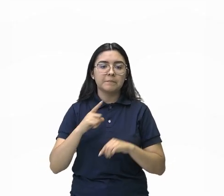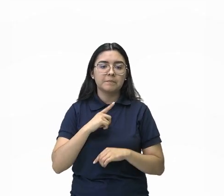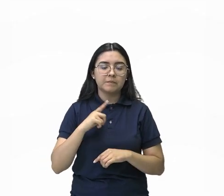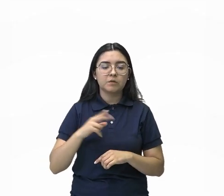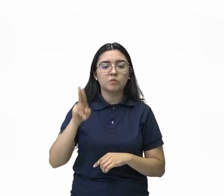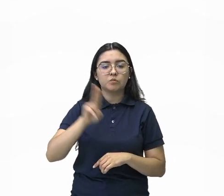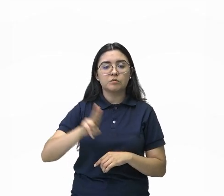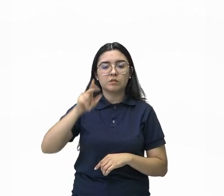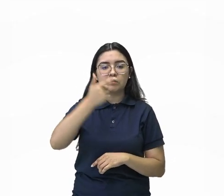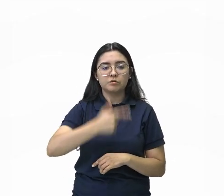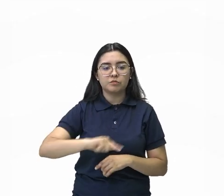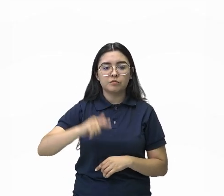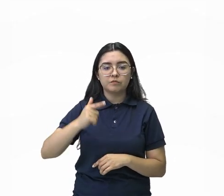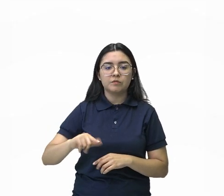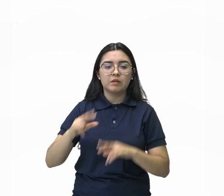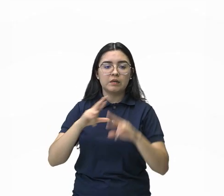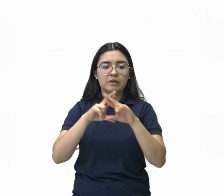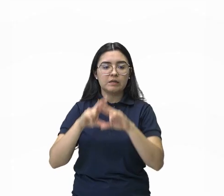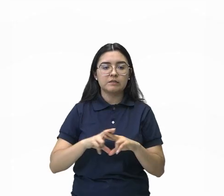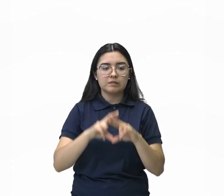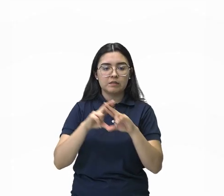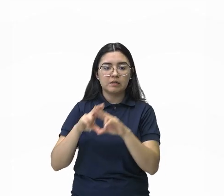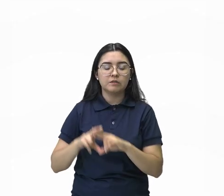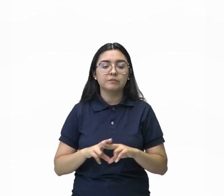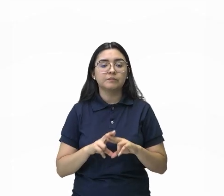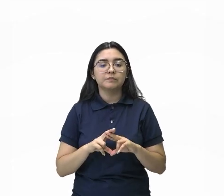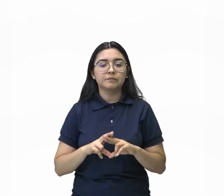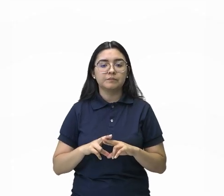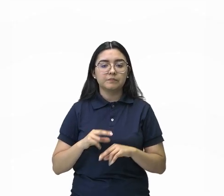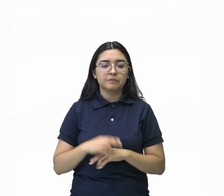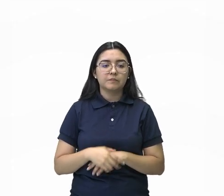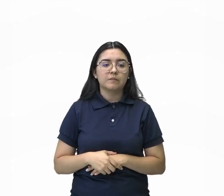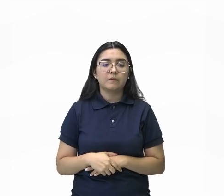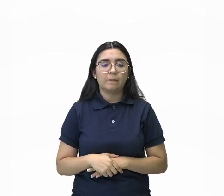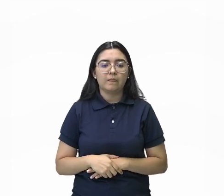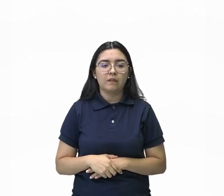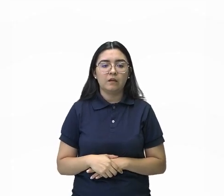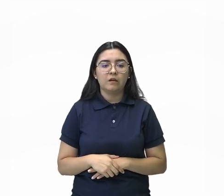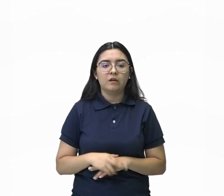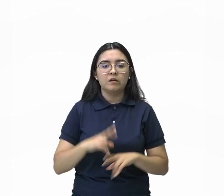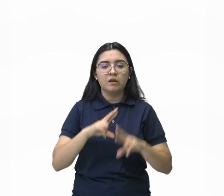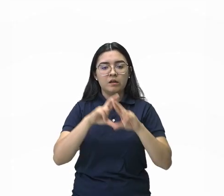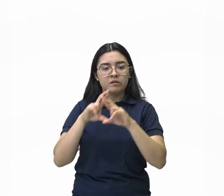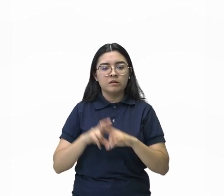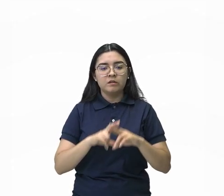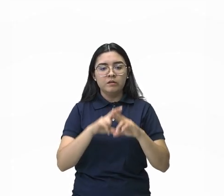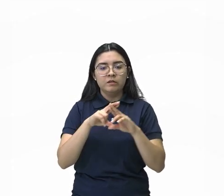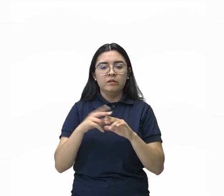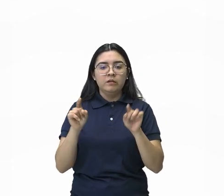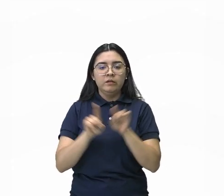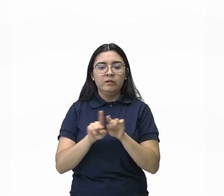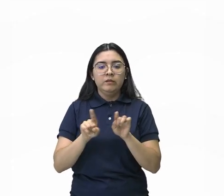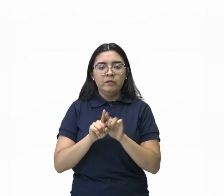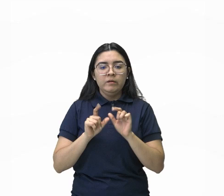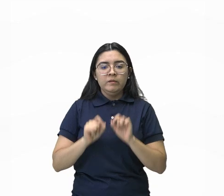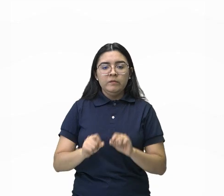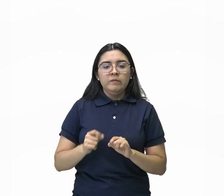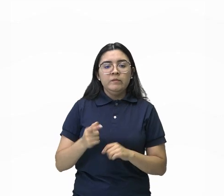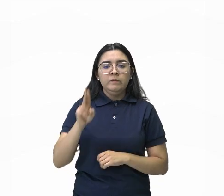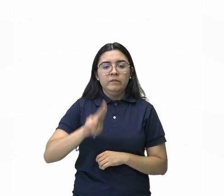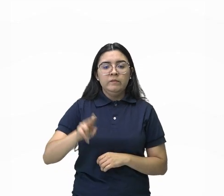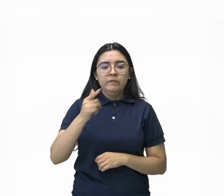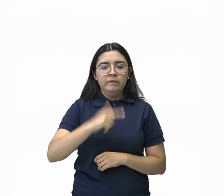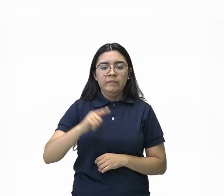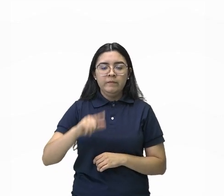sejam reutilizados. Lembrem bem dessa palavra, reutilizados, reciclados, reparados